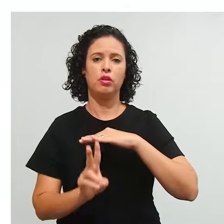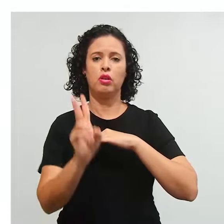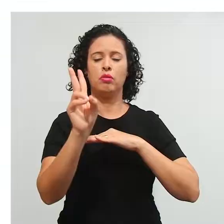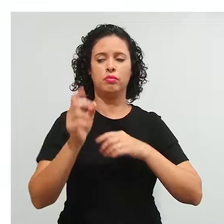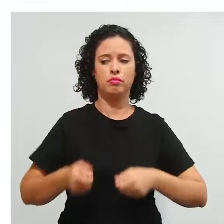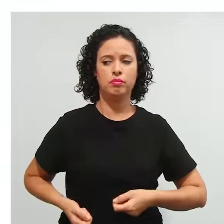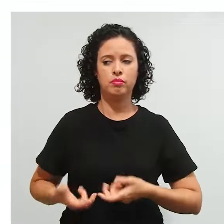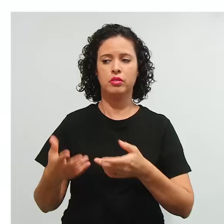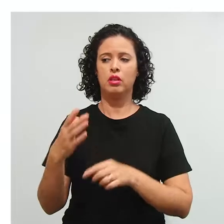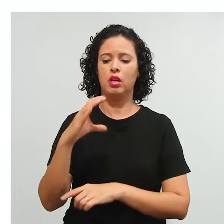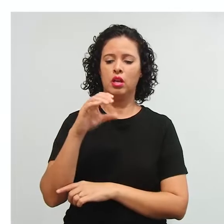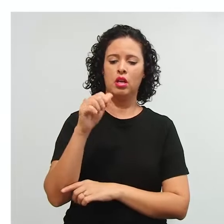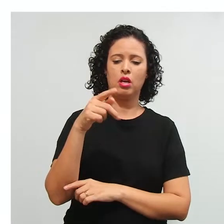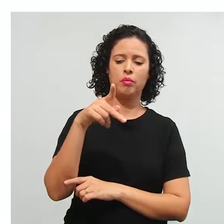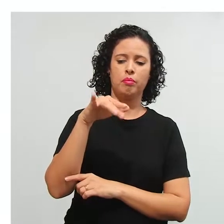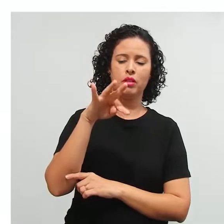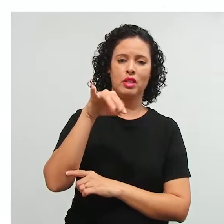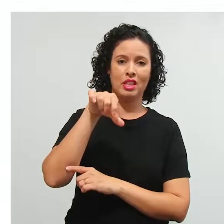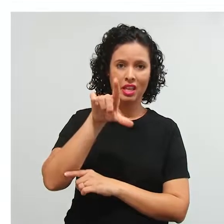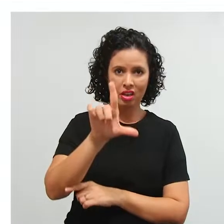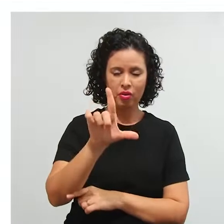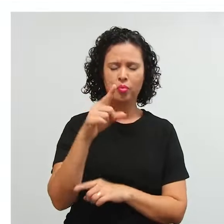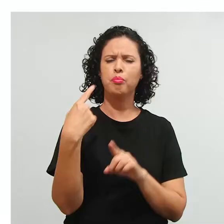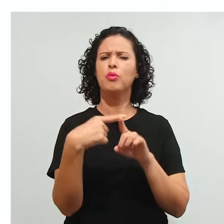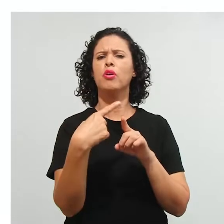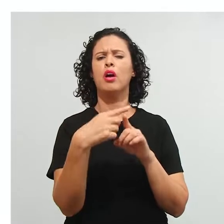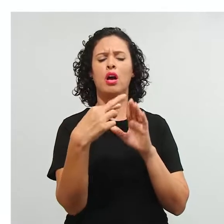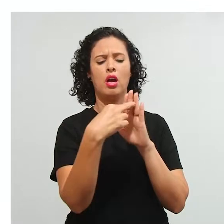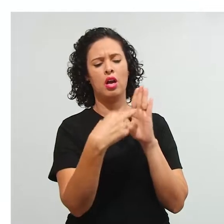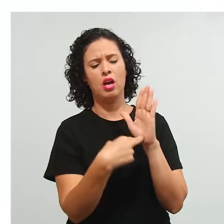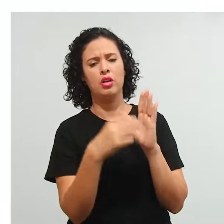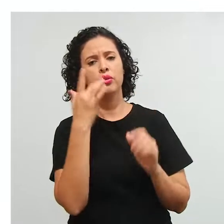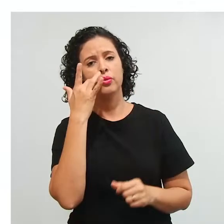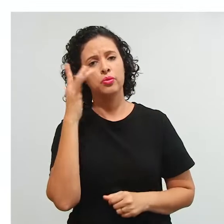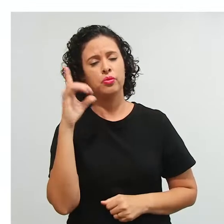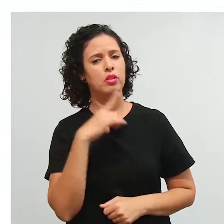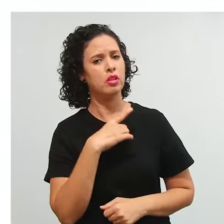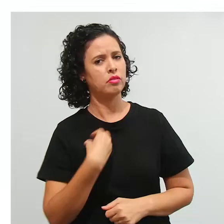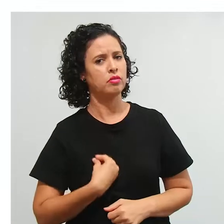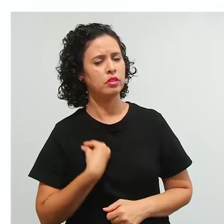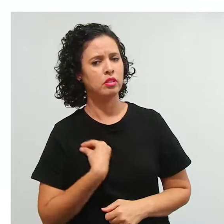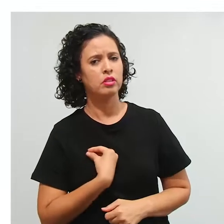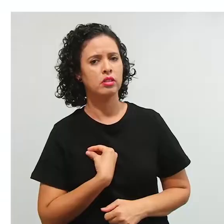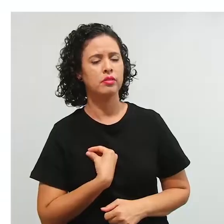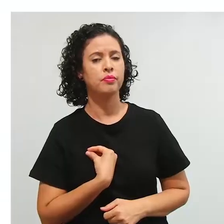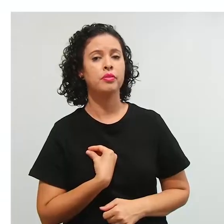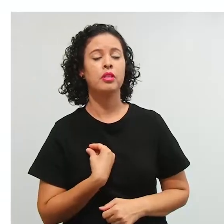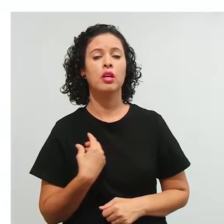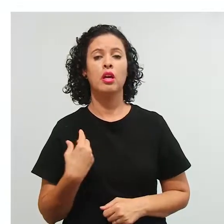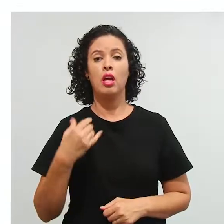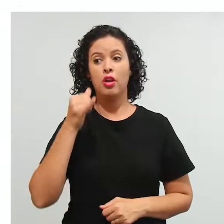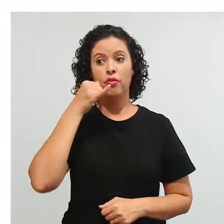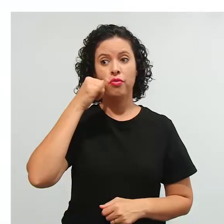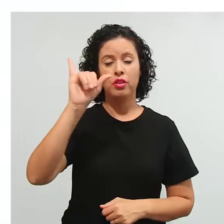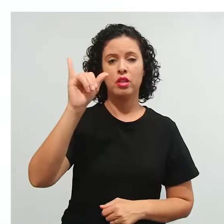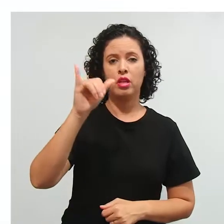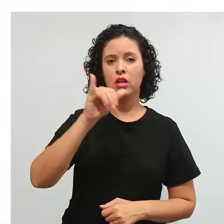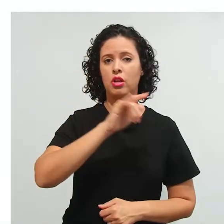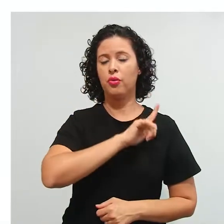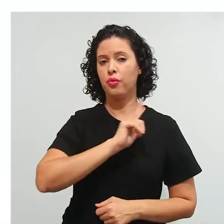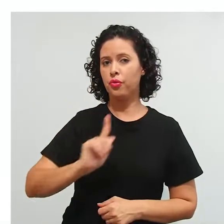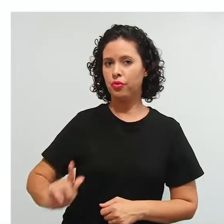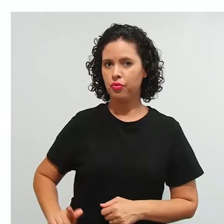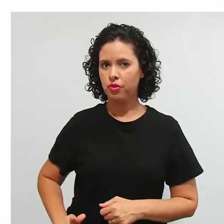de capital. Por que essa regra de ouro existe? Para impedir que